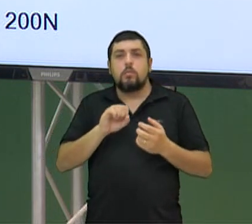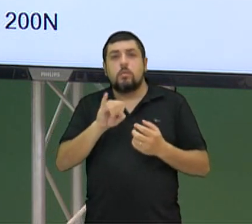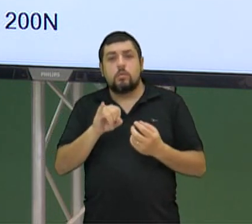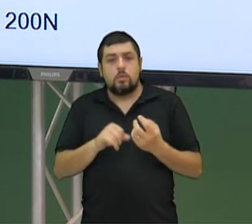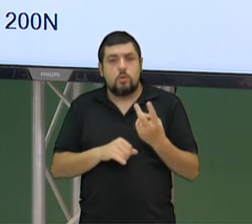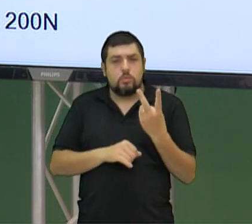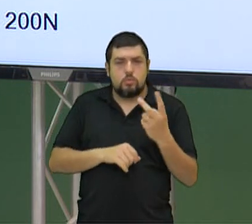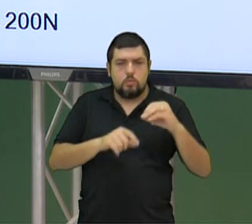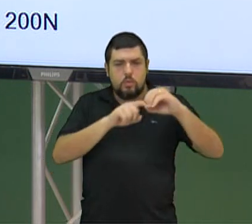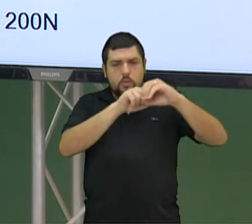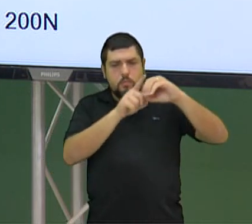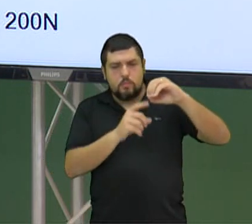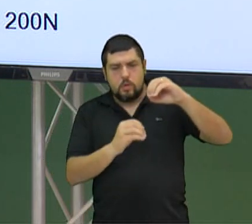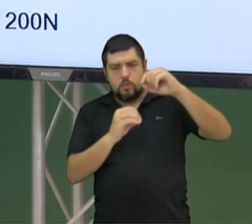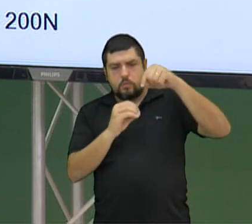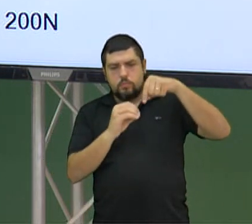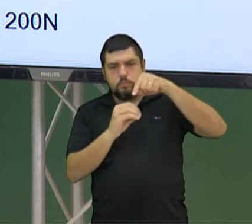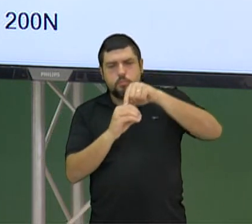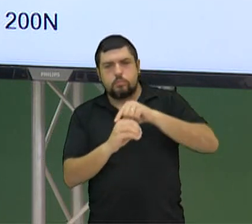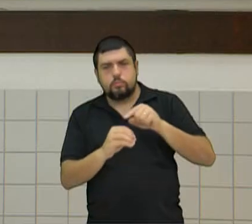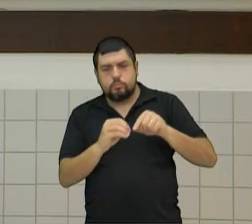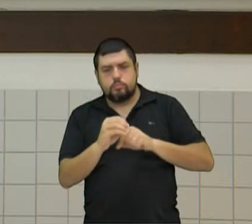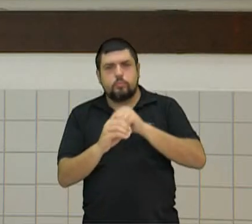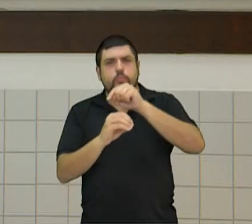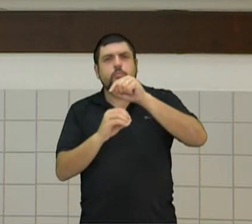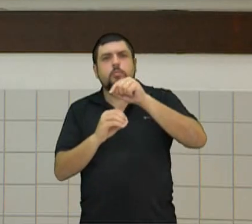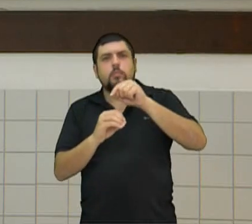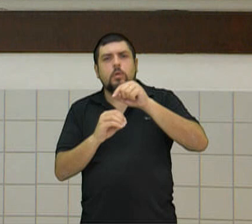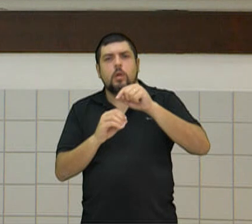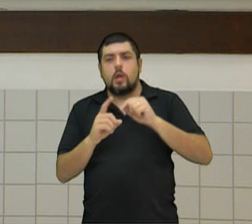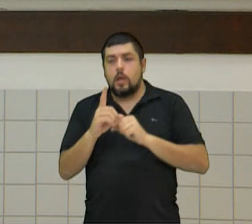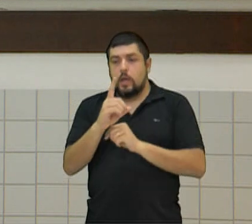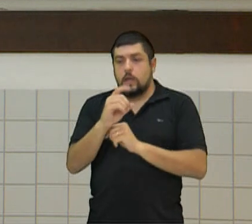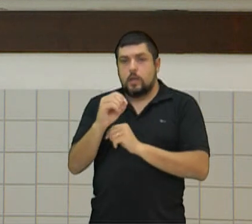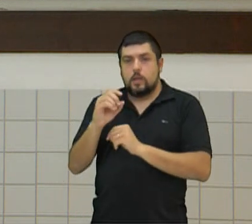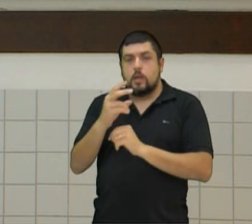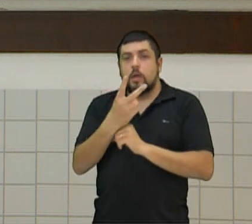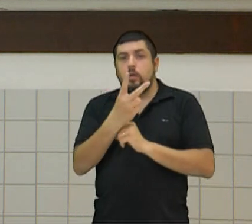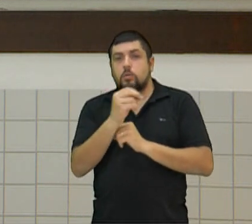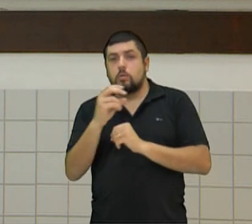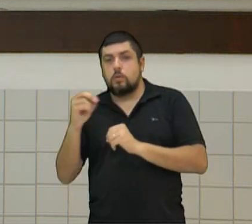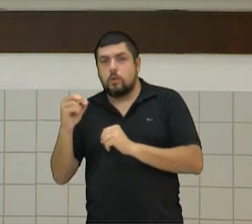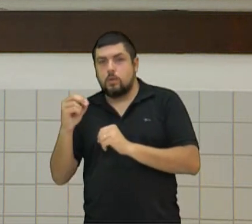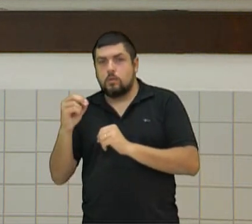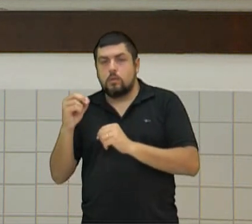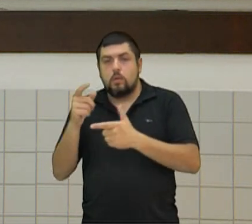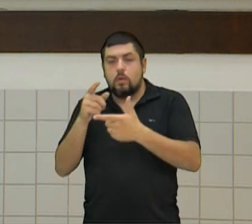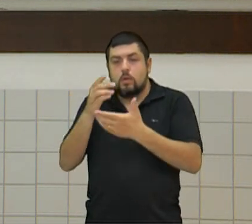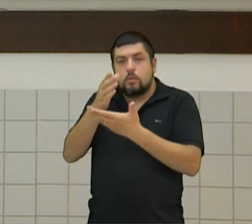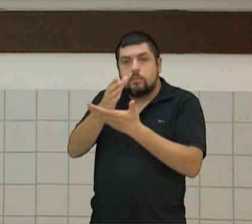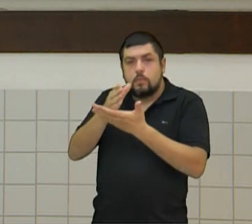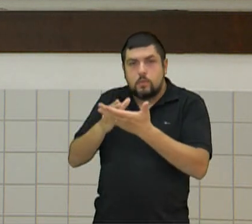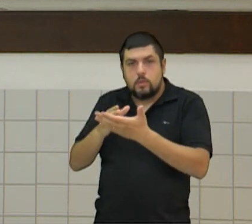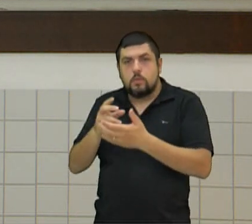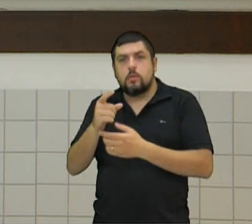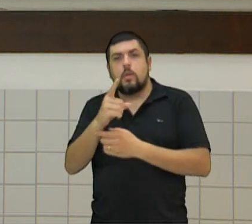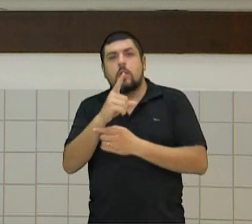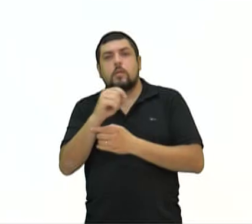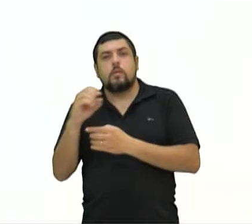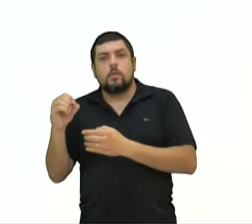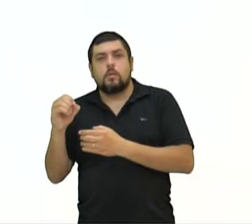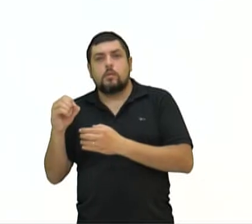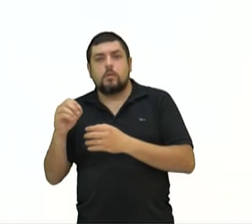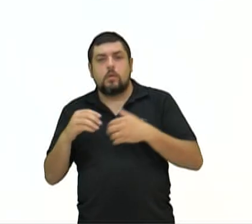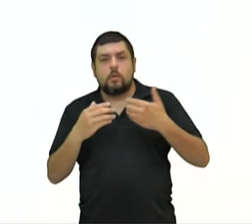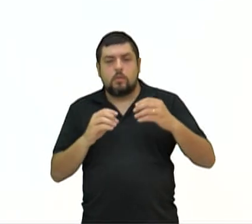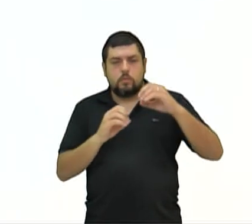2, ou seja, fica 100. Então, quer dizer que essa ponta da corda pega a metade, ou seja, 100, e a outra metade vai para a